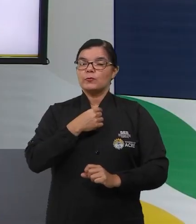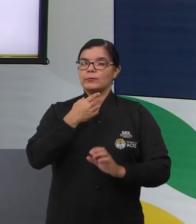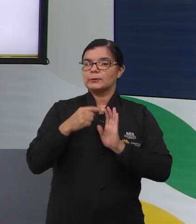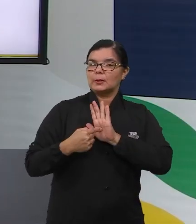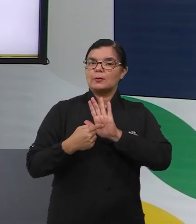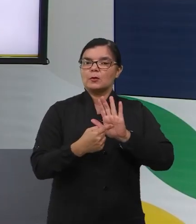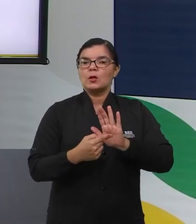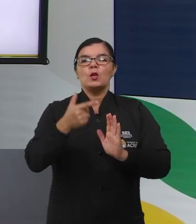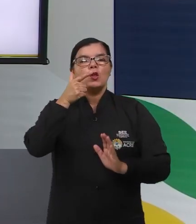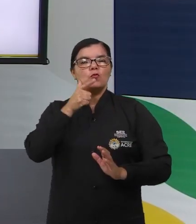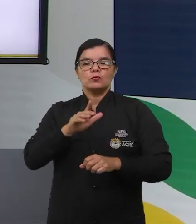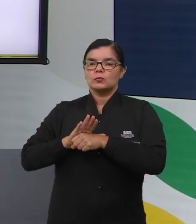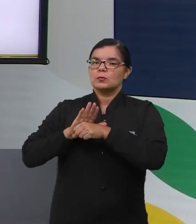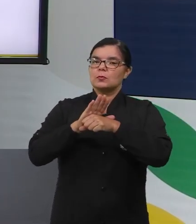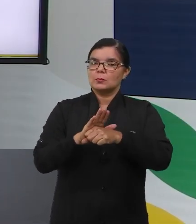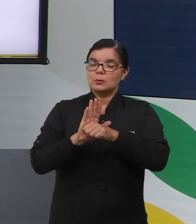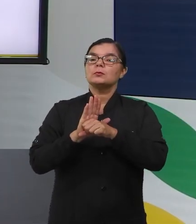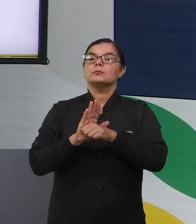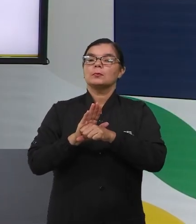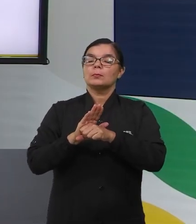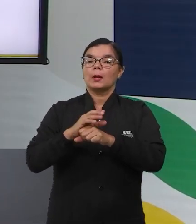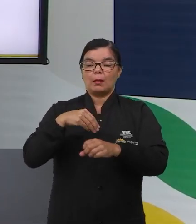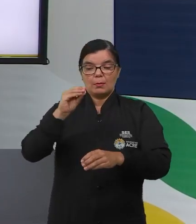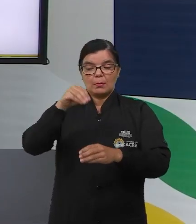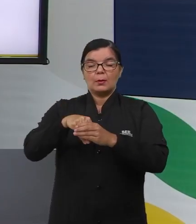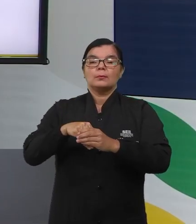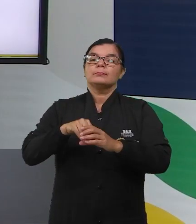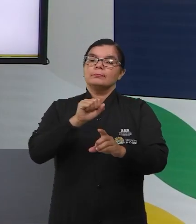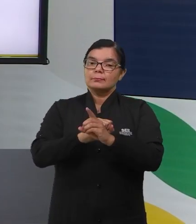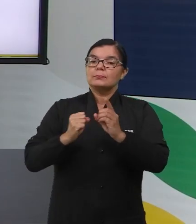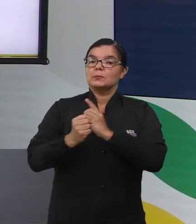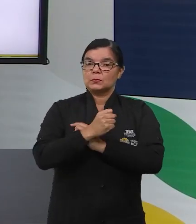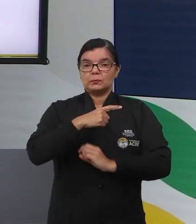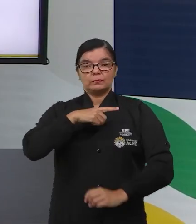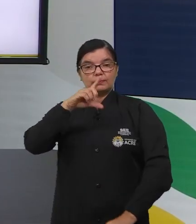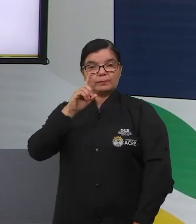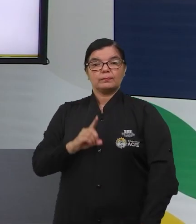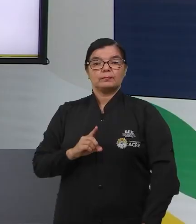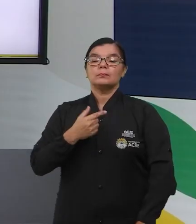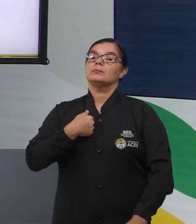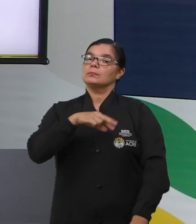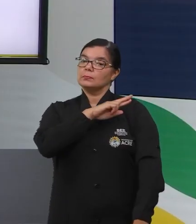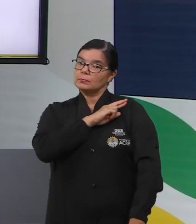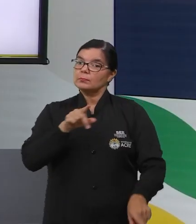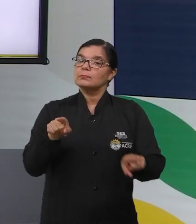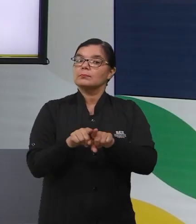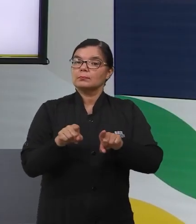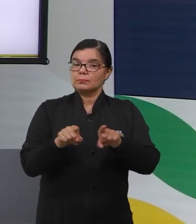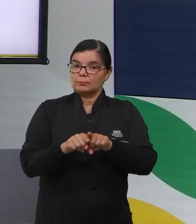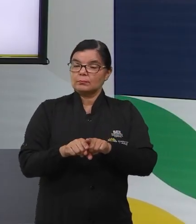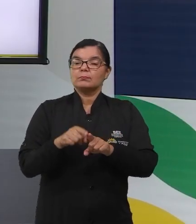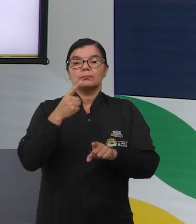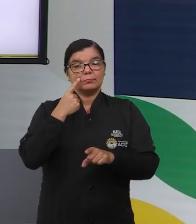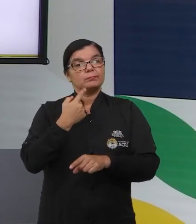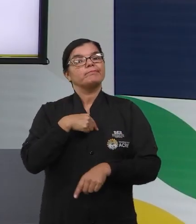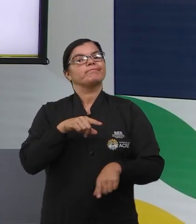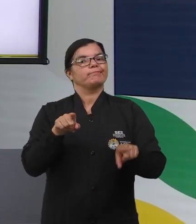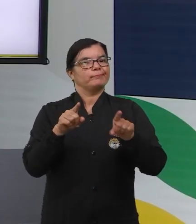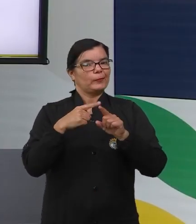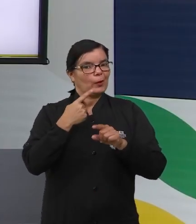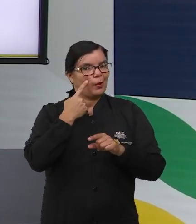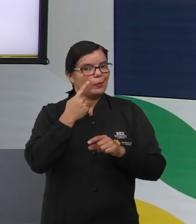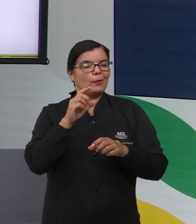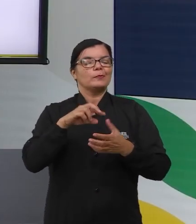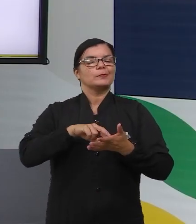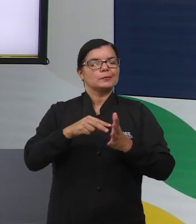eu consigo colaborar e contribuir para a minha sociedade, porque eu tenho meus direitos e tenho meus deveres. E com esses deveres vem grandes responsabilidades. Então é